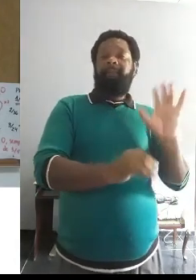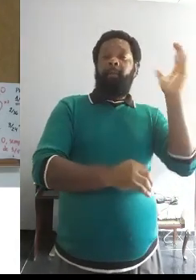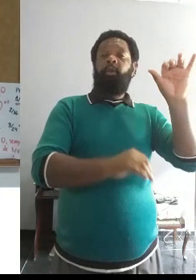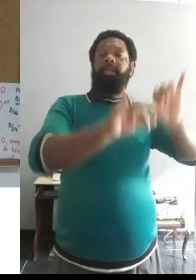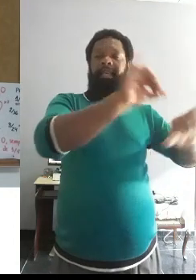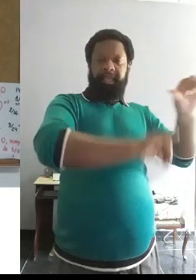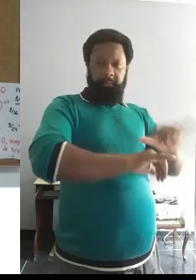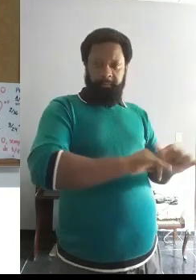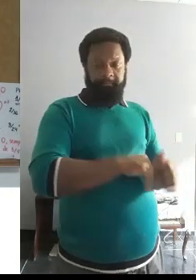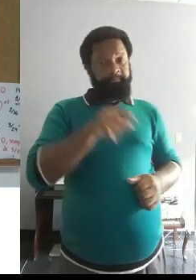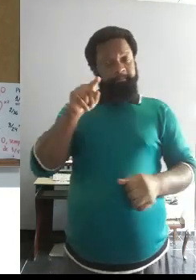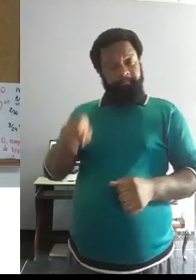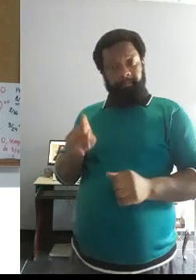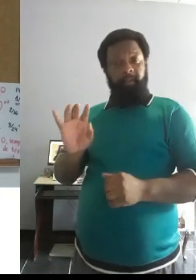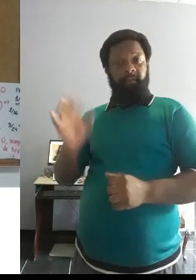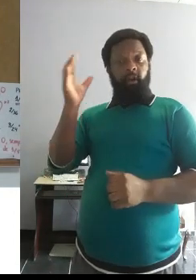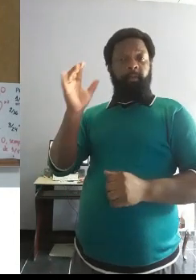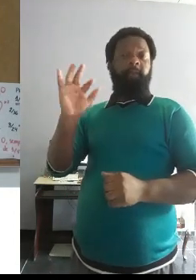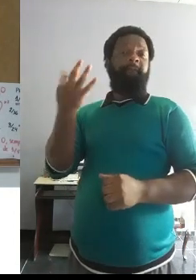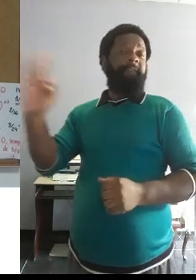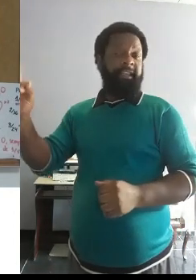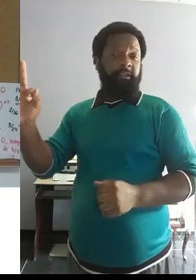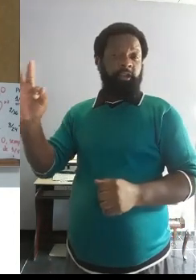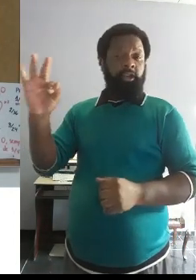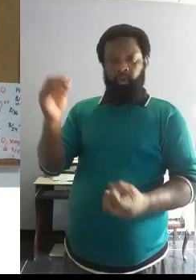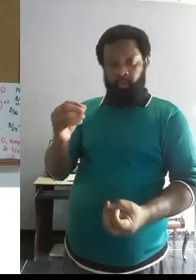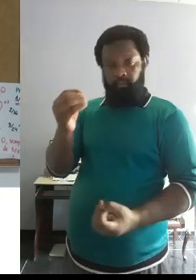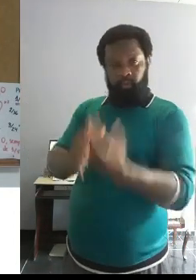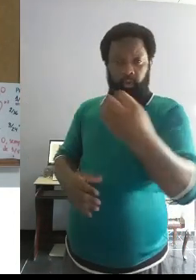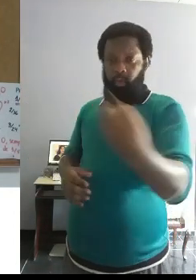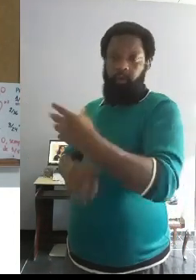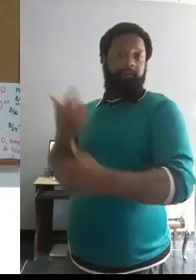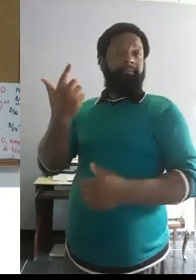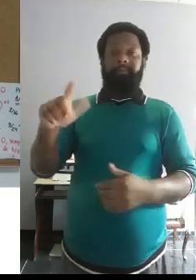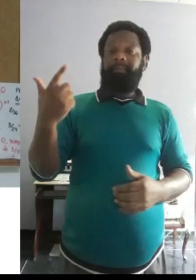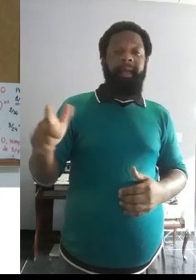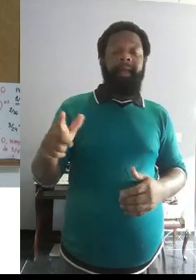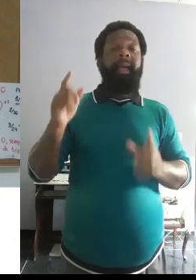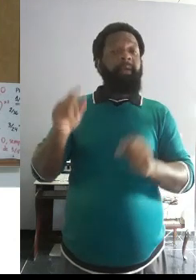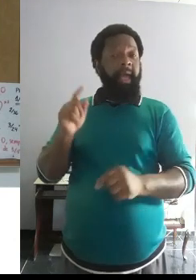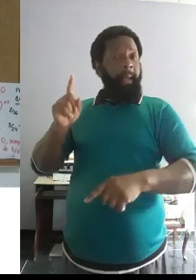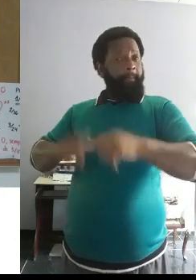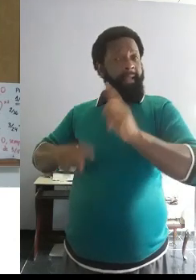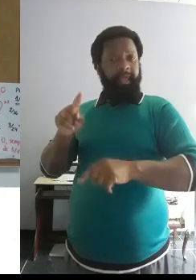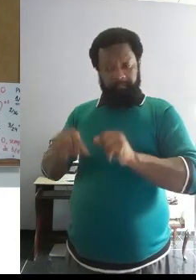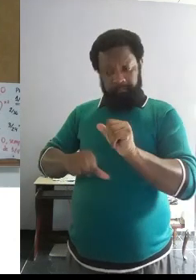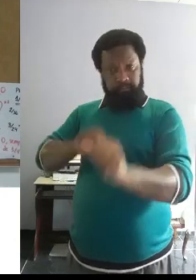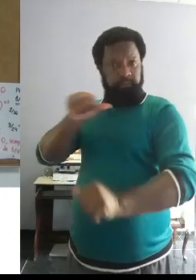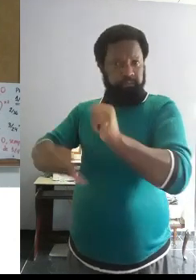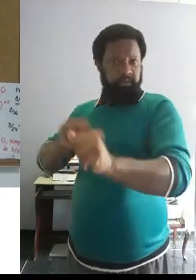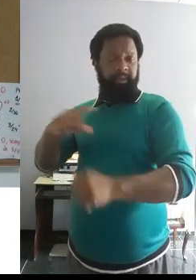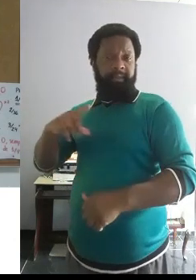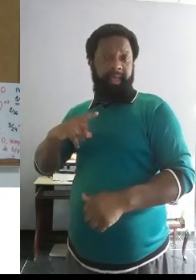fenômeno físico, ele já não tem formação de novas substâncias. O que acontece no fenômeno físico? A matéria, ela até pode se